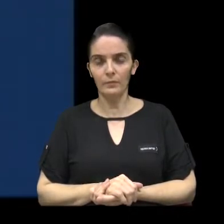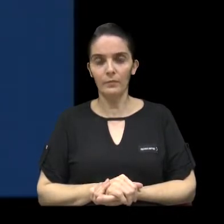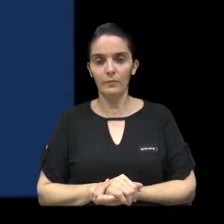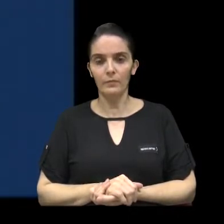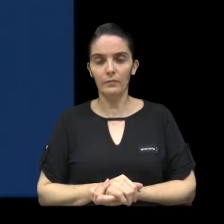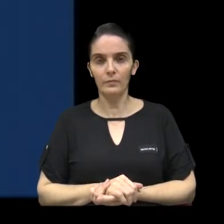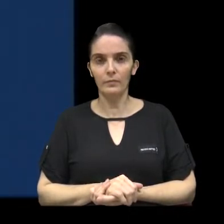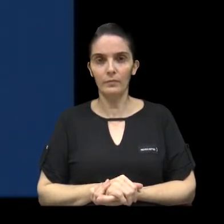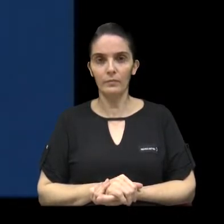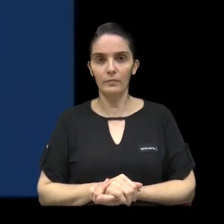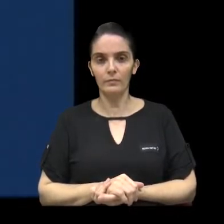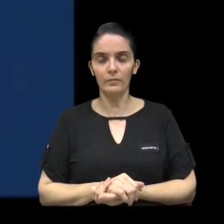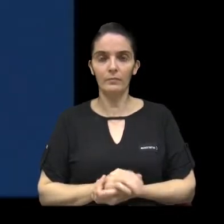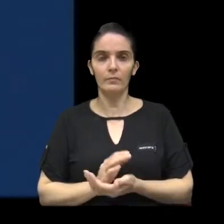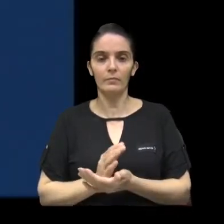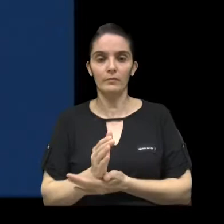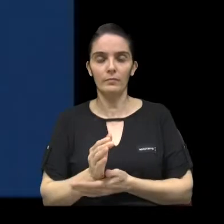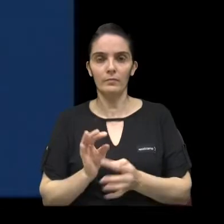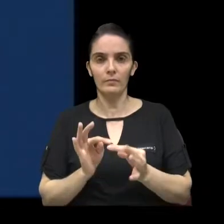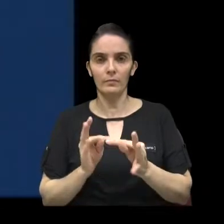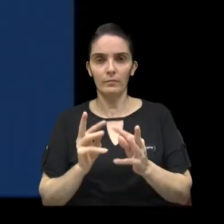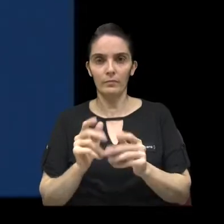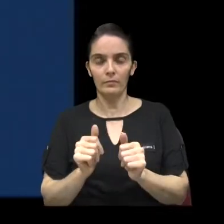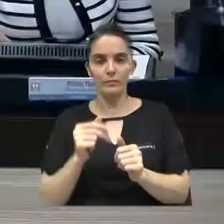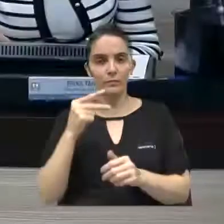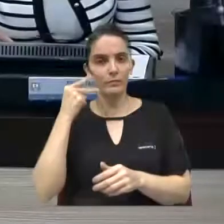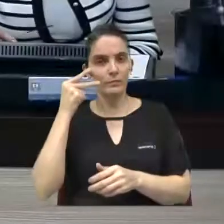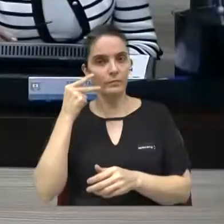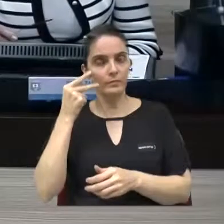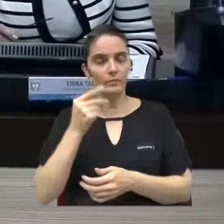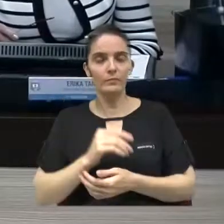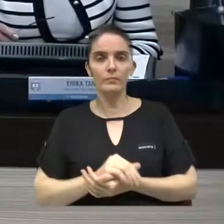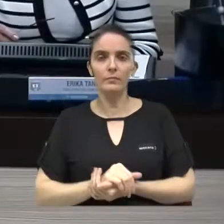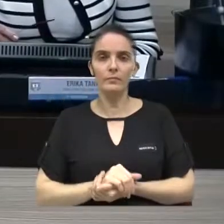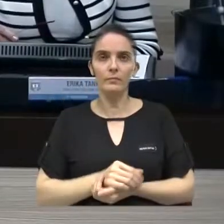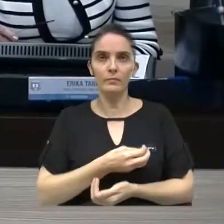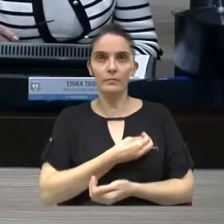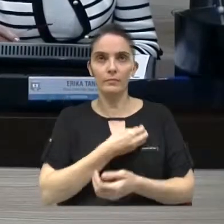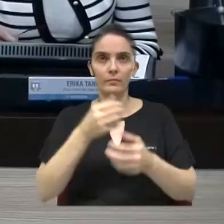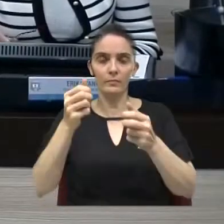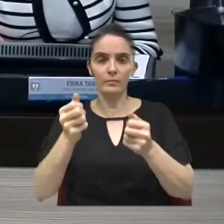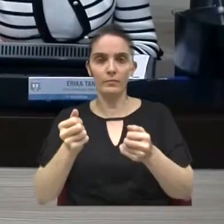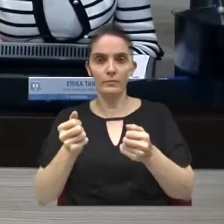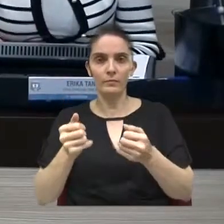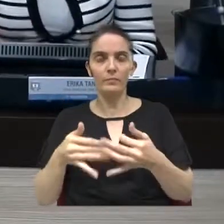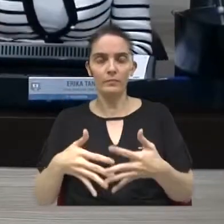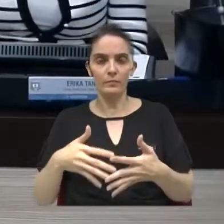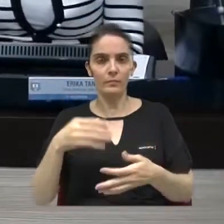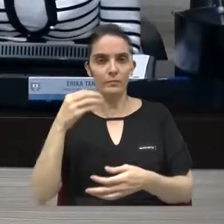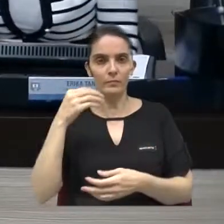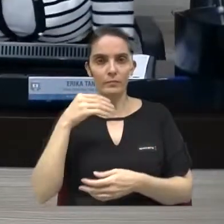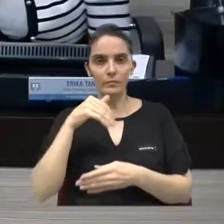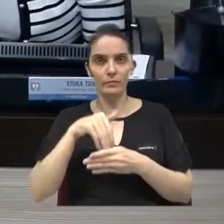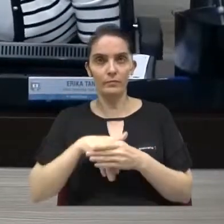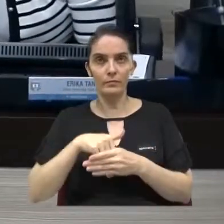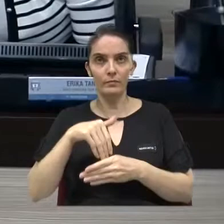O projeto foi aprovado por todos os vereadores presentes no plenário. Quero justificar, presidente.